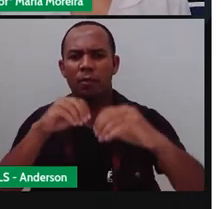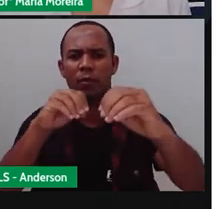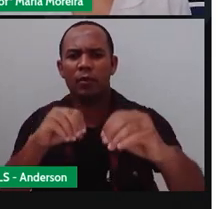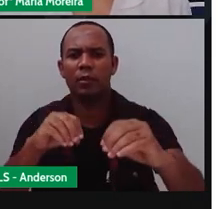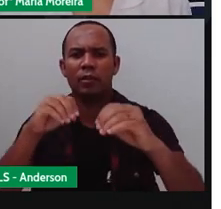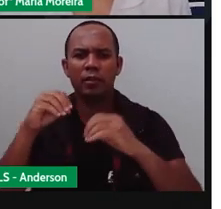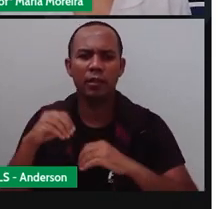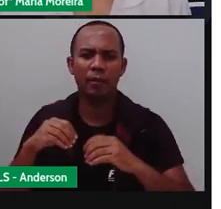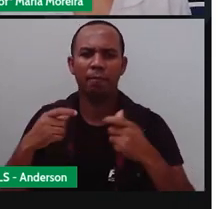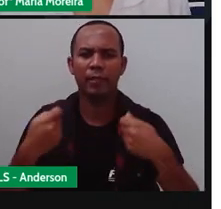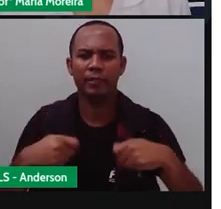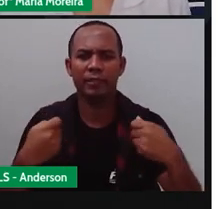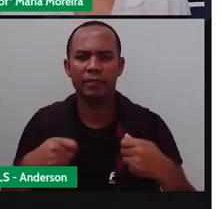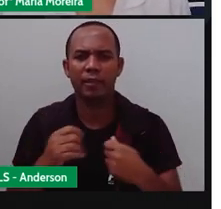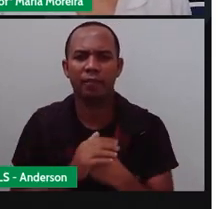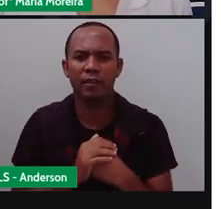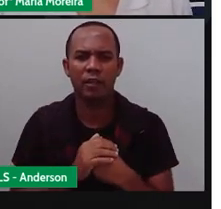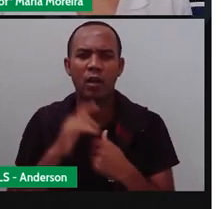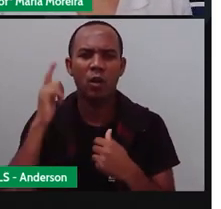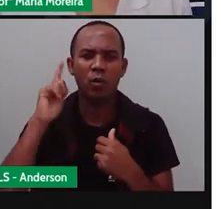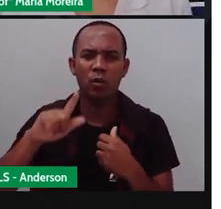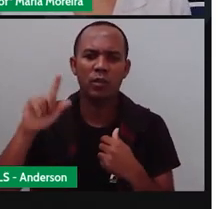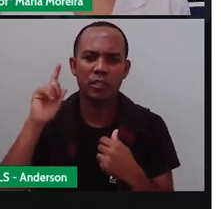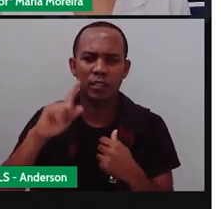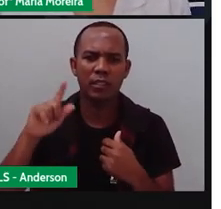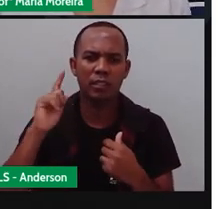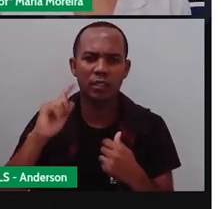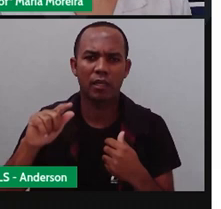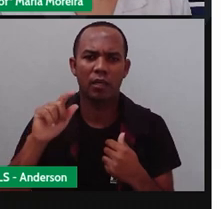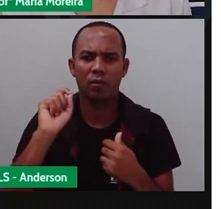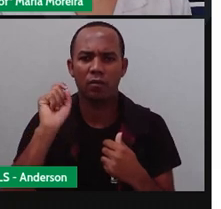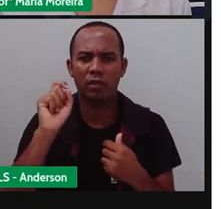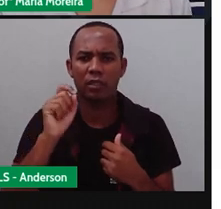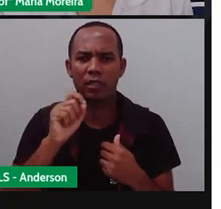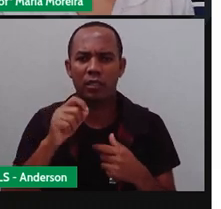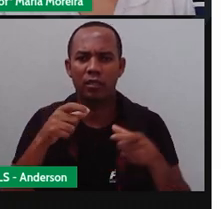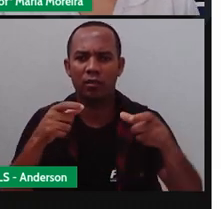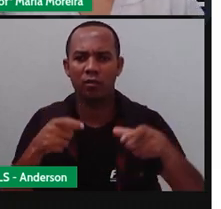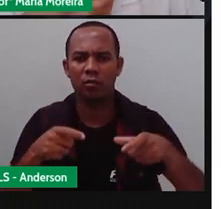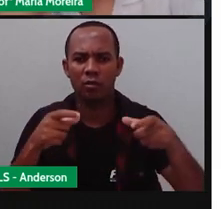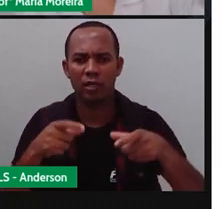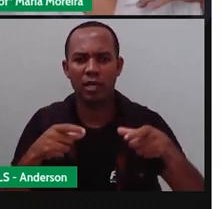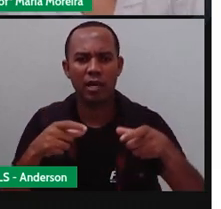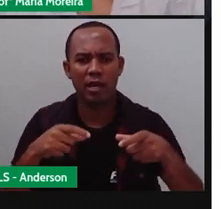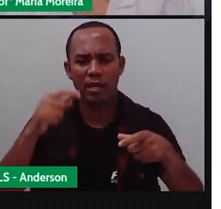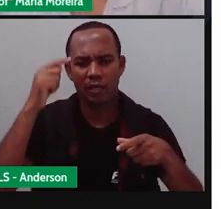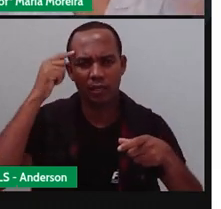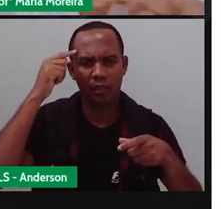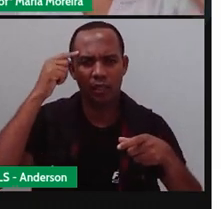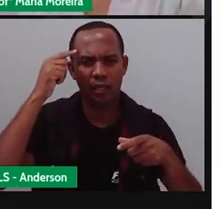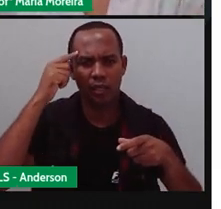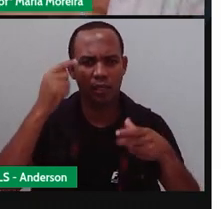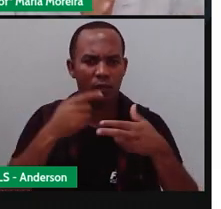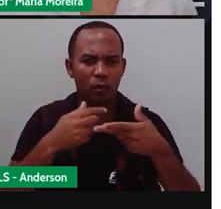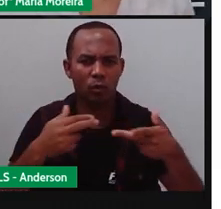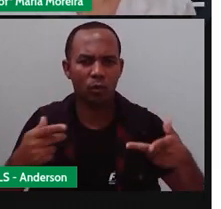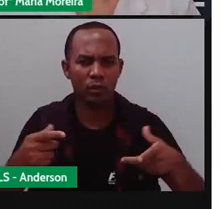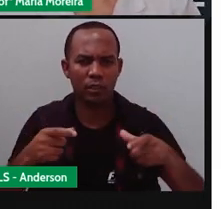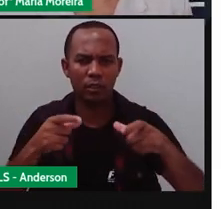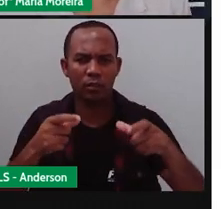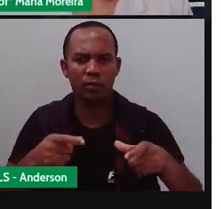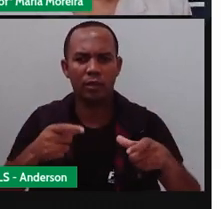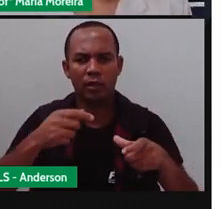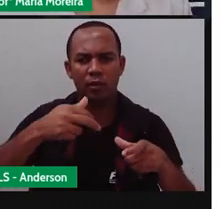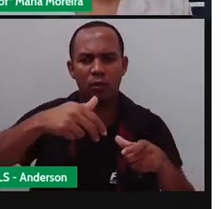produtos também né e conseguir se deslocar pela superfície da terrestre Então essa ideia de levar as coisas de um local para